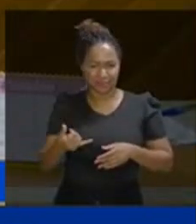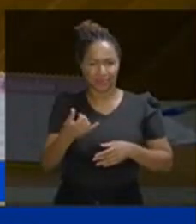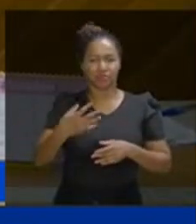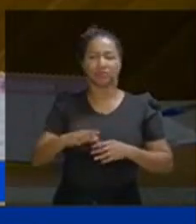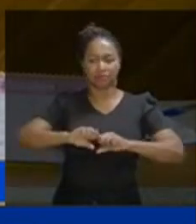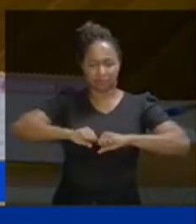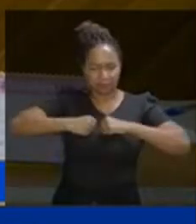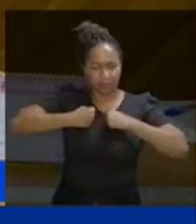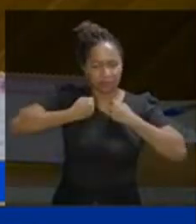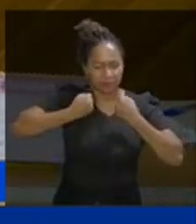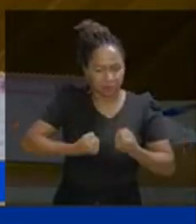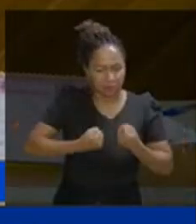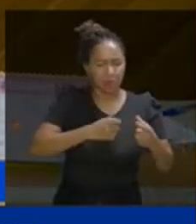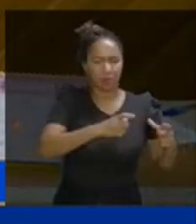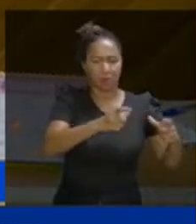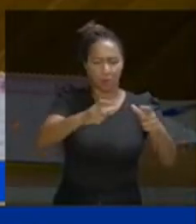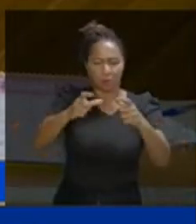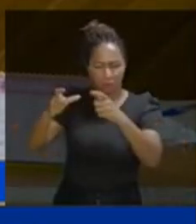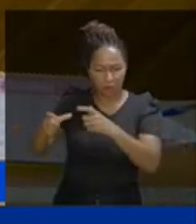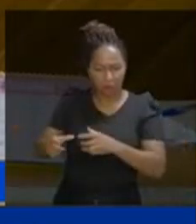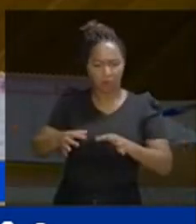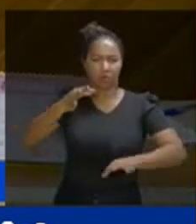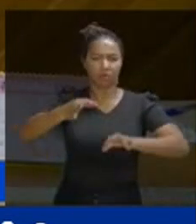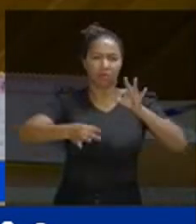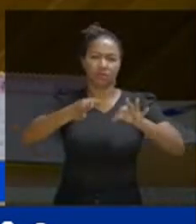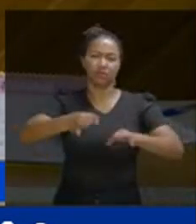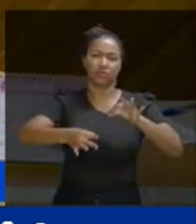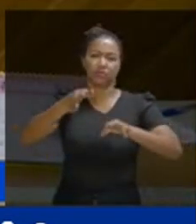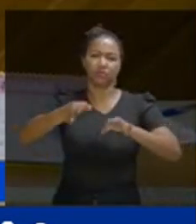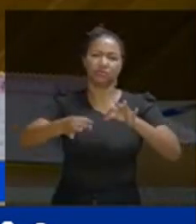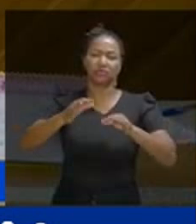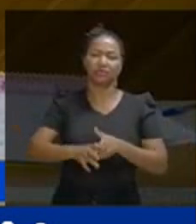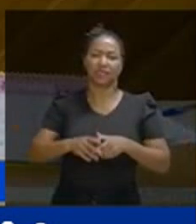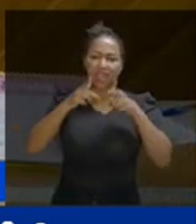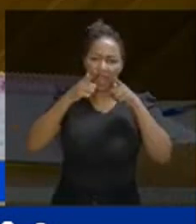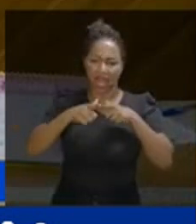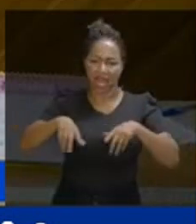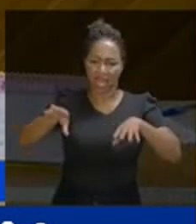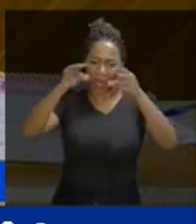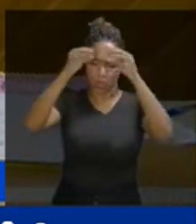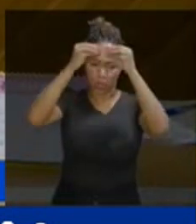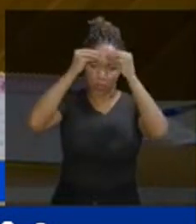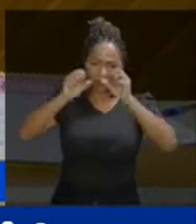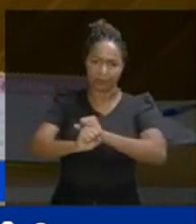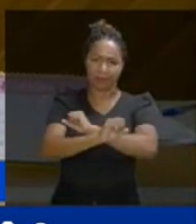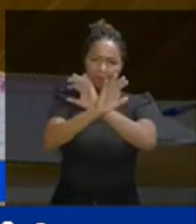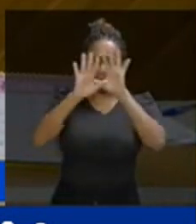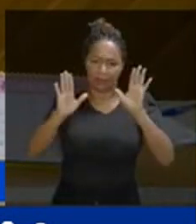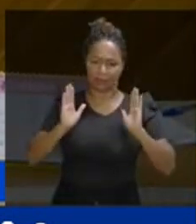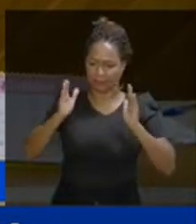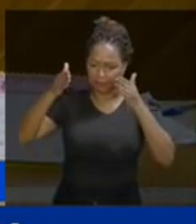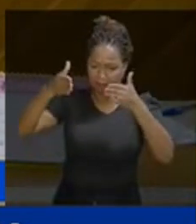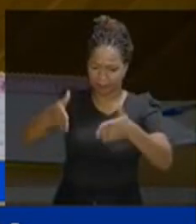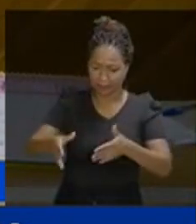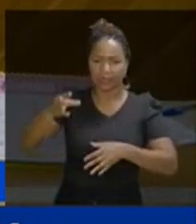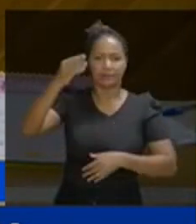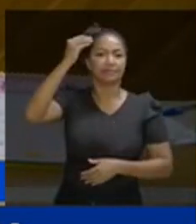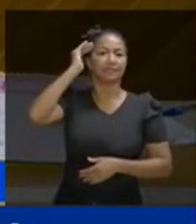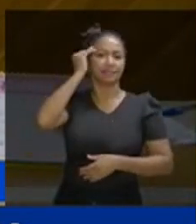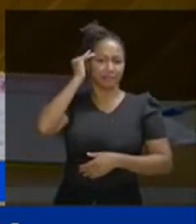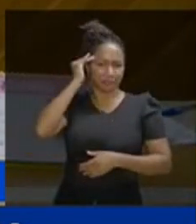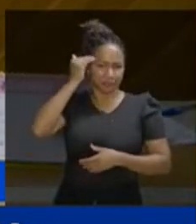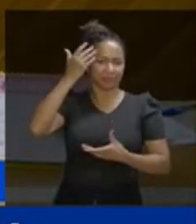os esforços dos órgãos do Judiciário para utilizar uma linguagem clara, direta e compreensível em seus